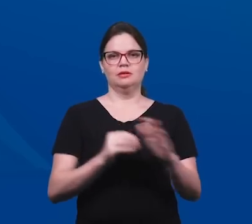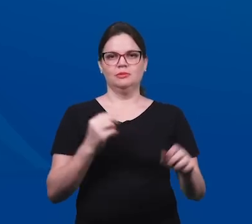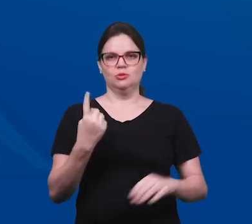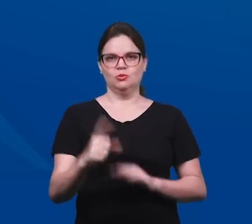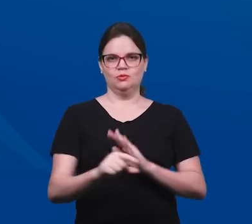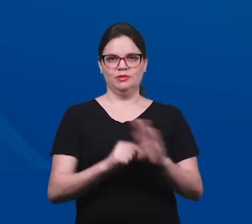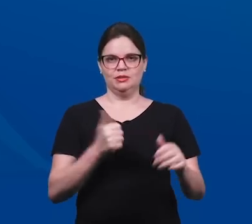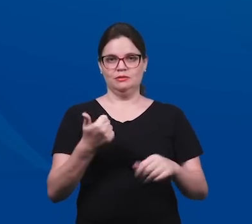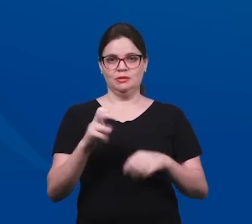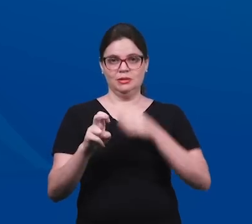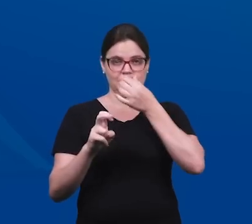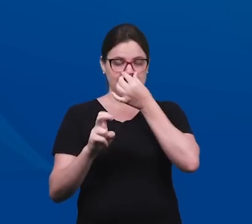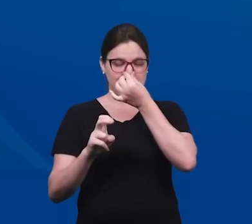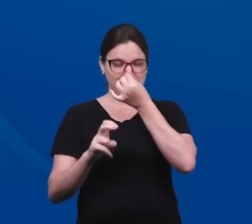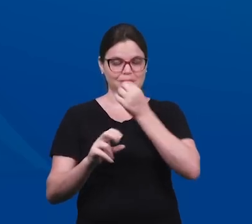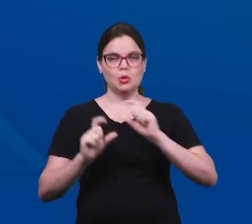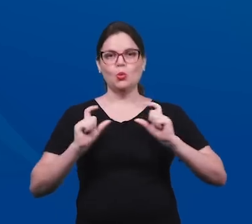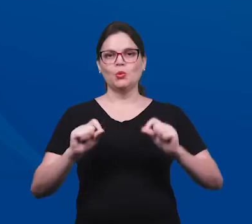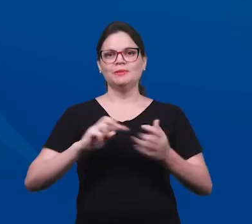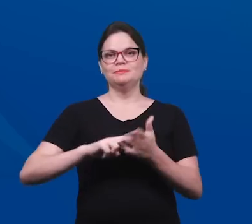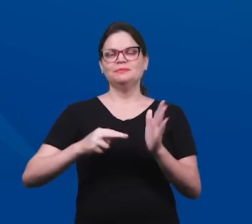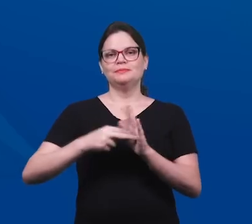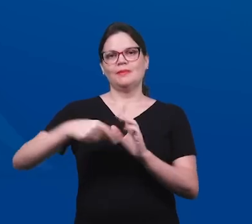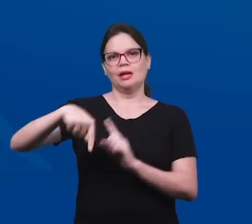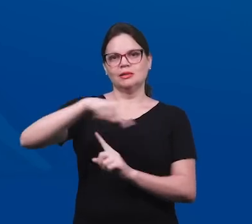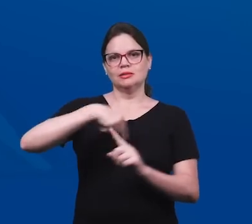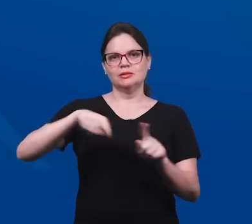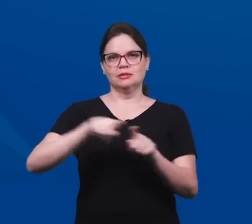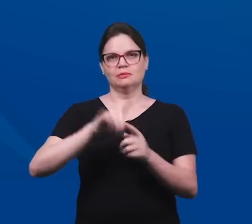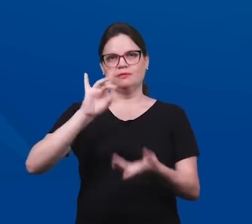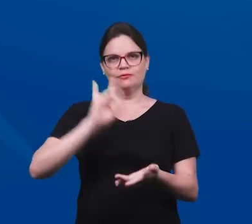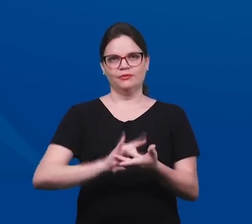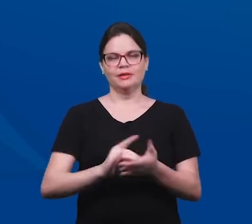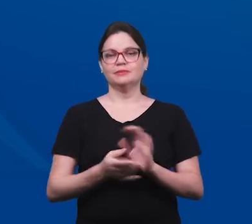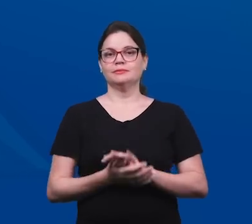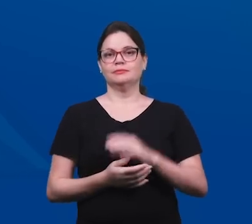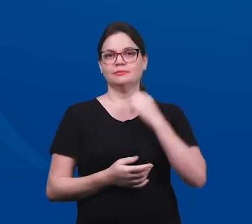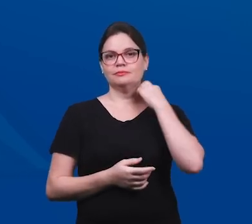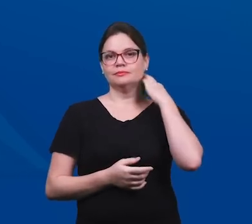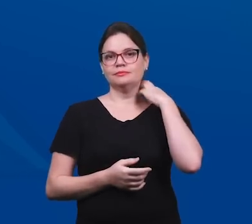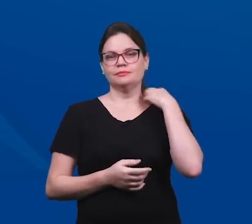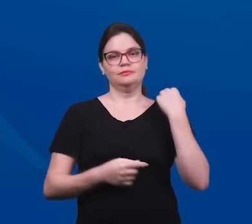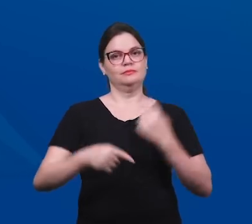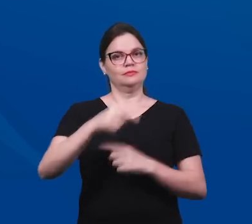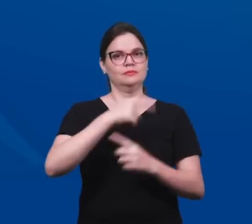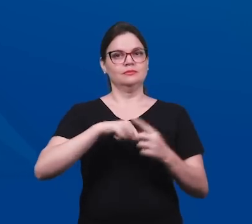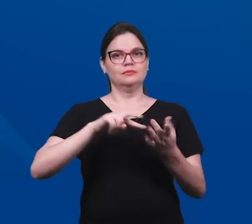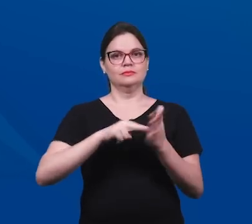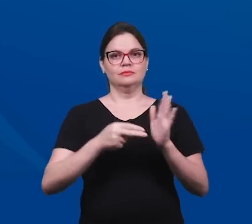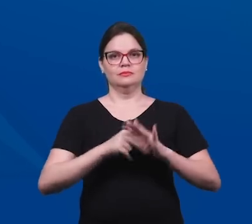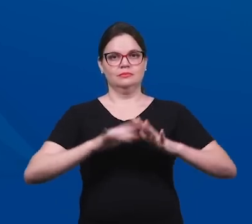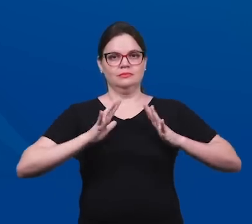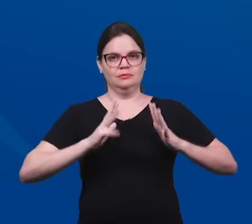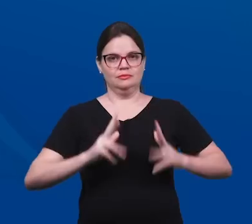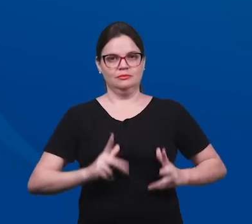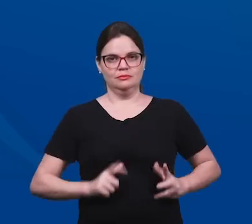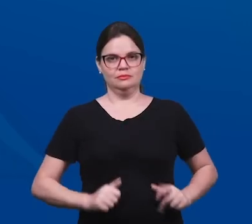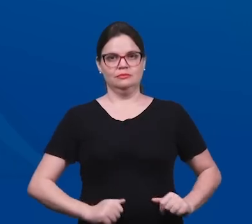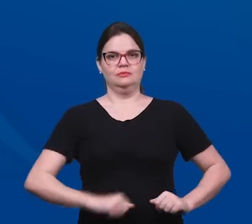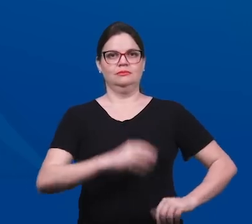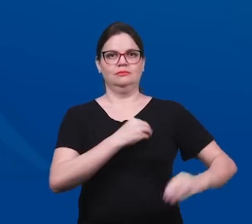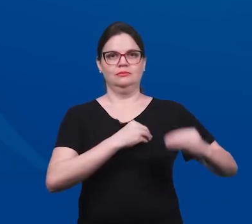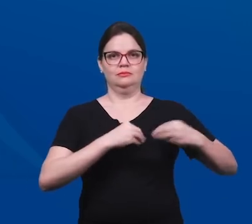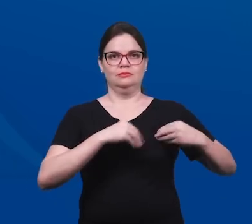15, o que significa ser santo e verdadeiro? Ser santo é ter uma